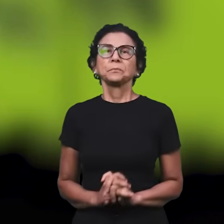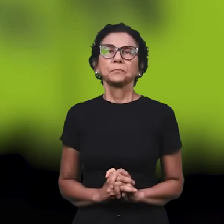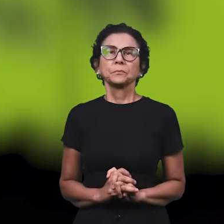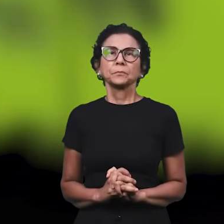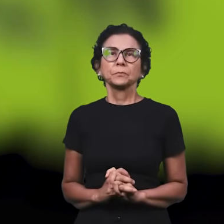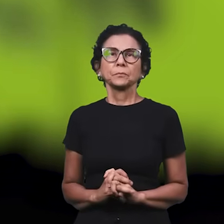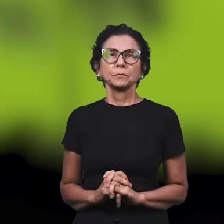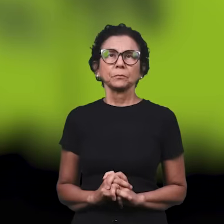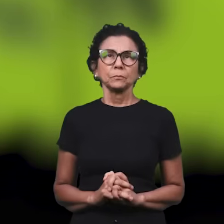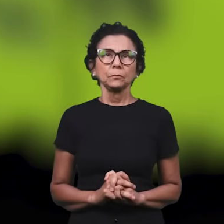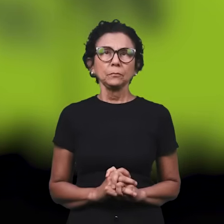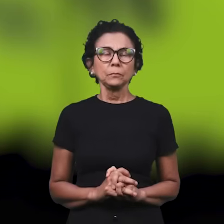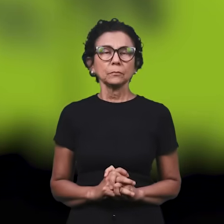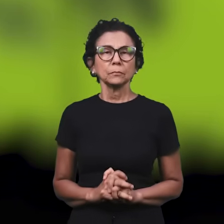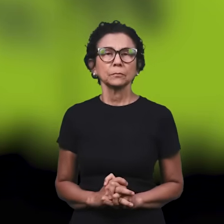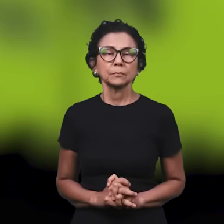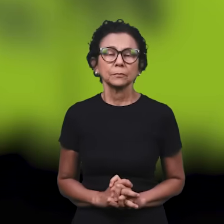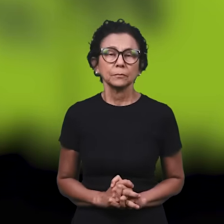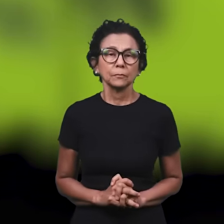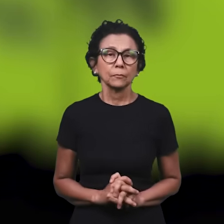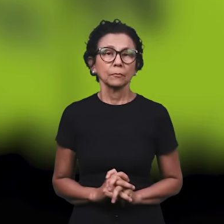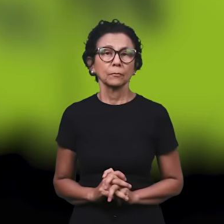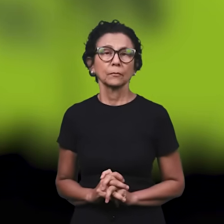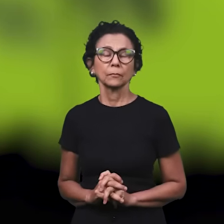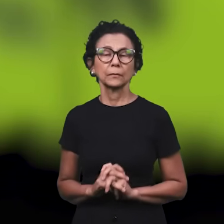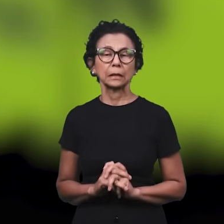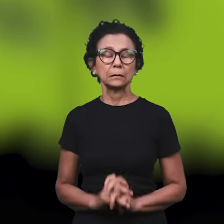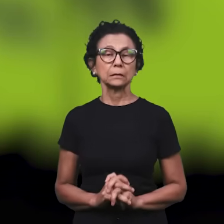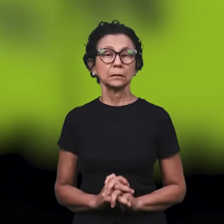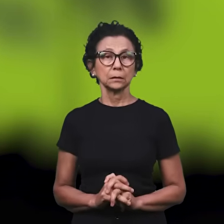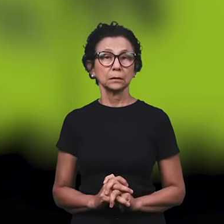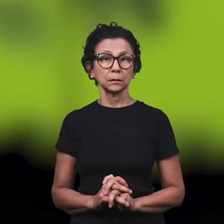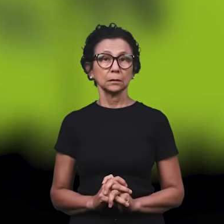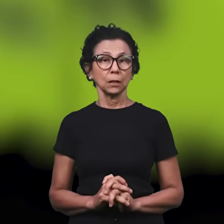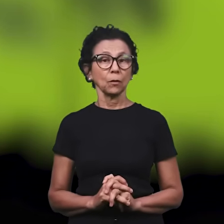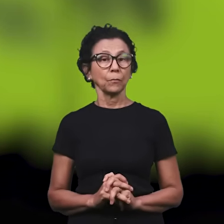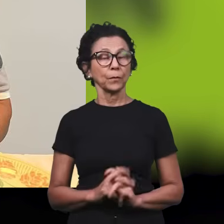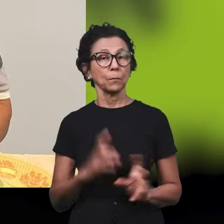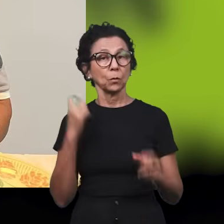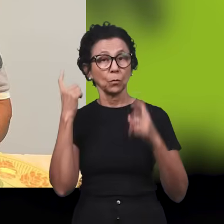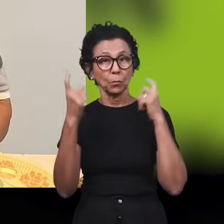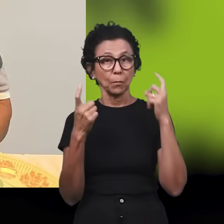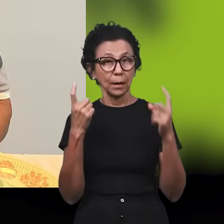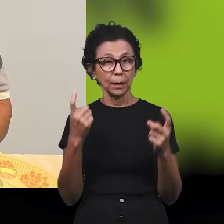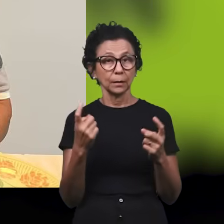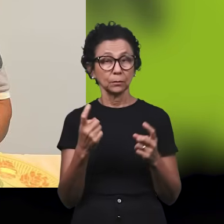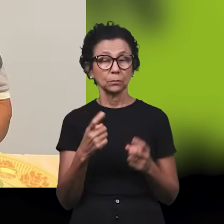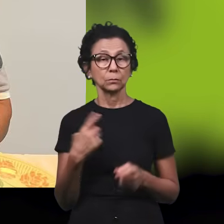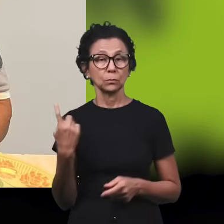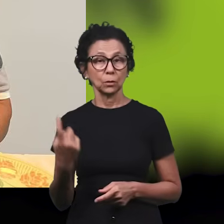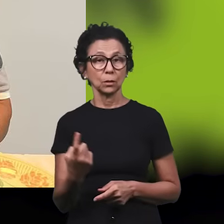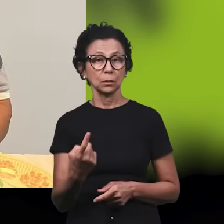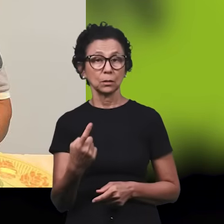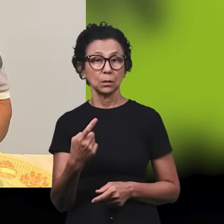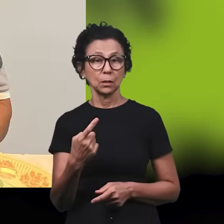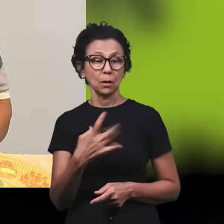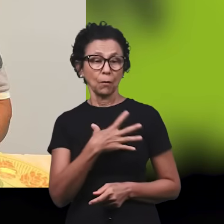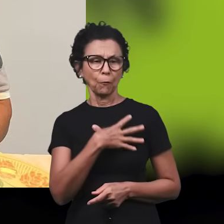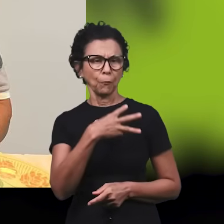experiência é que a gente herdou uma herança, né? Então a preocupação nossa também era passar essa herança para os filhos,